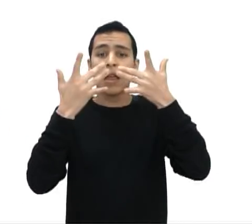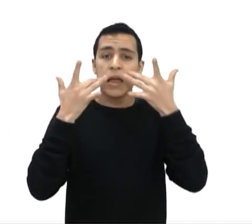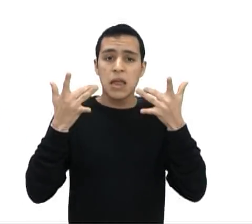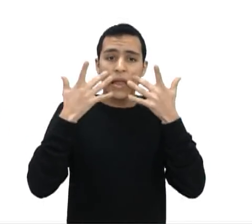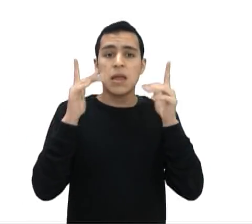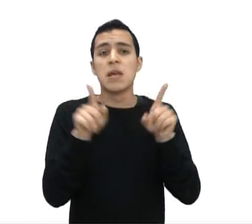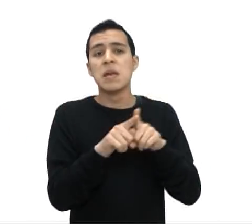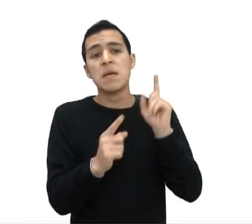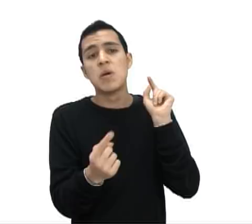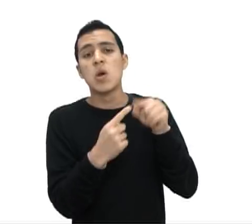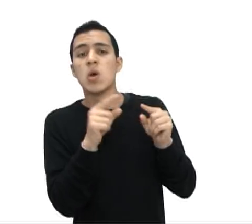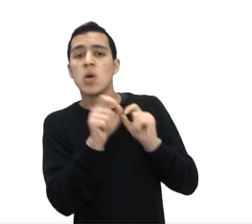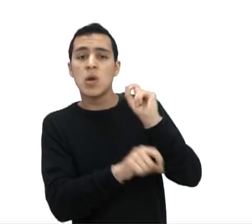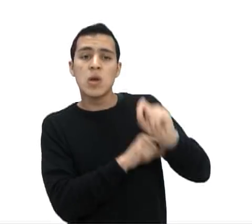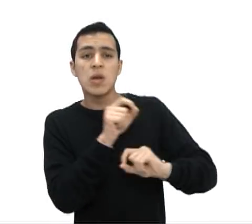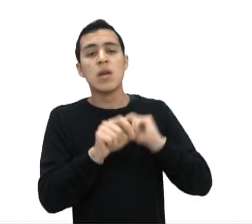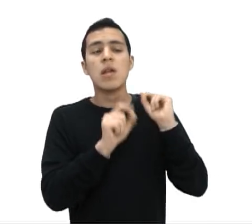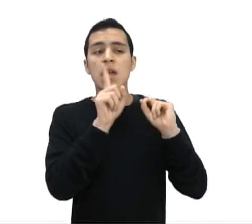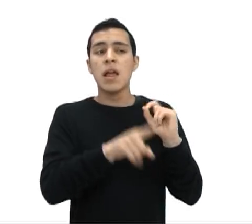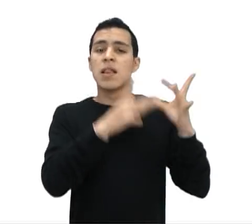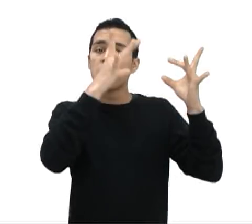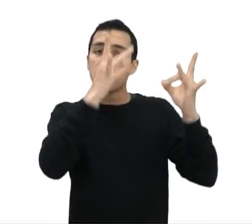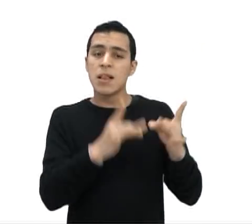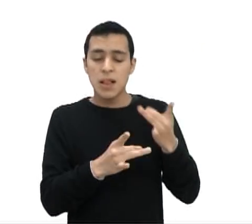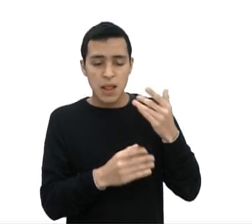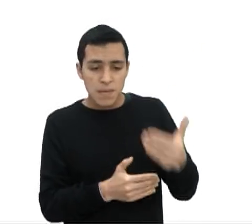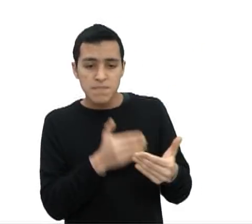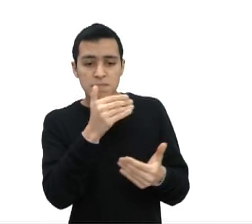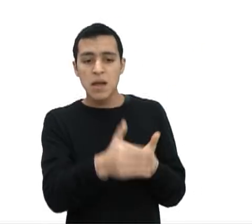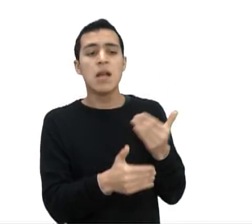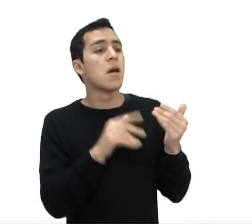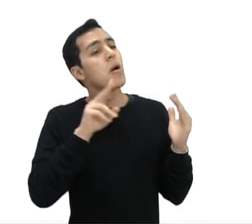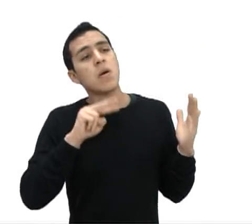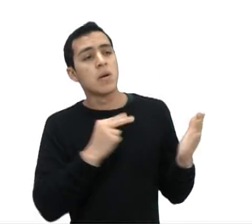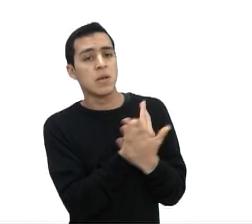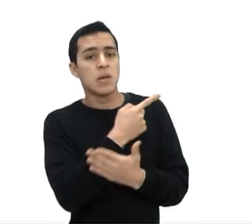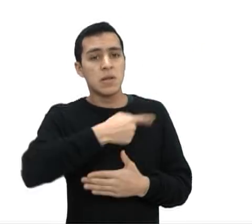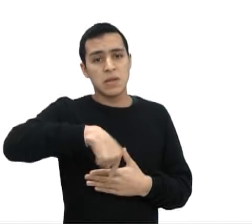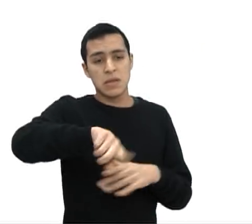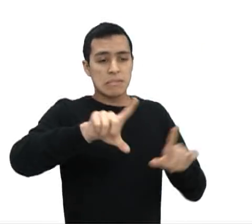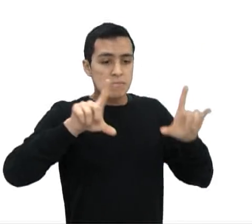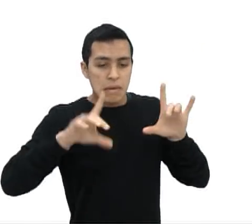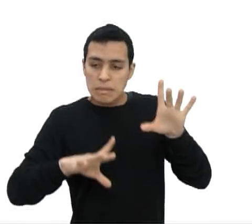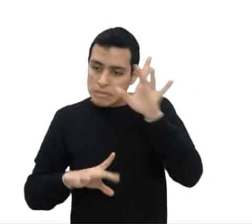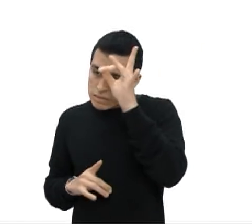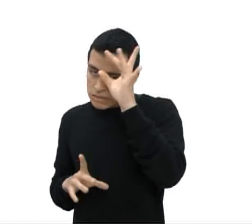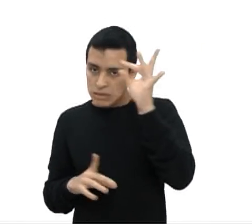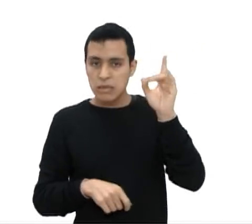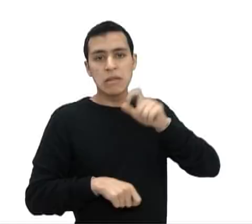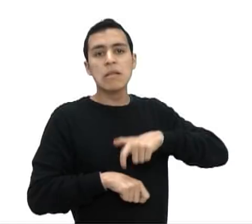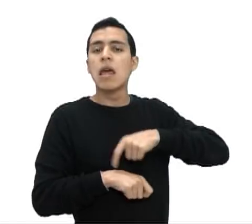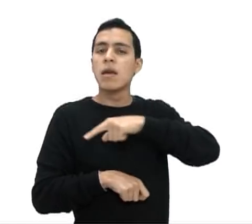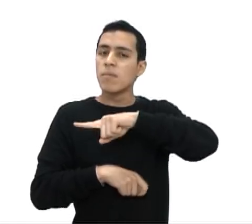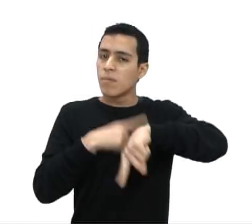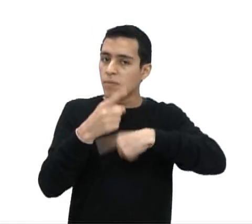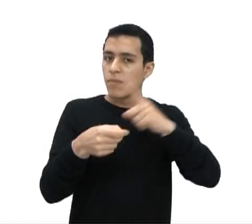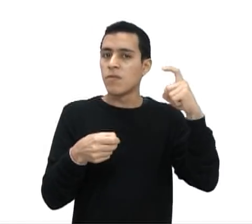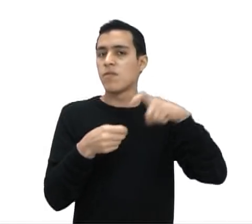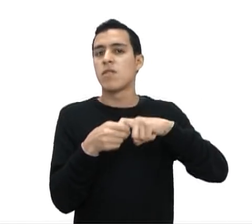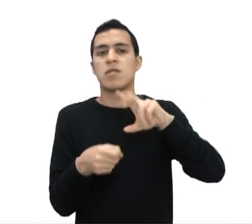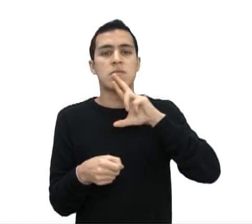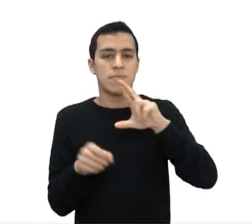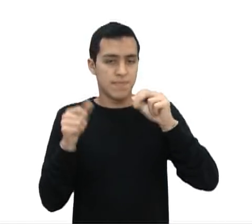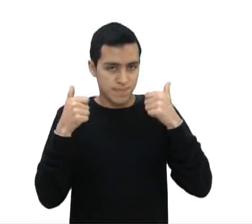teatral, cujo objetivo consiste em descrever passo a passo o que ocorrerá em uma encenação? Tempo e a gente volta com a